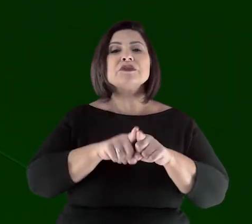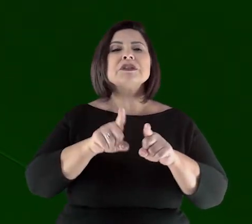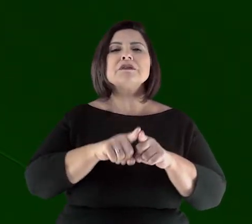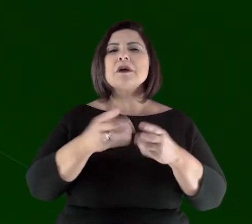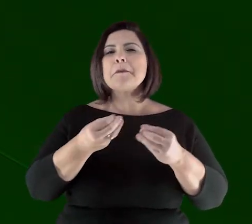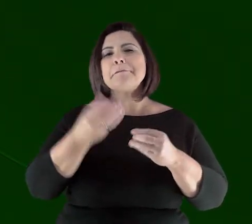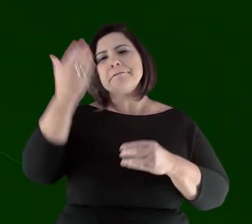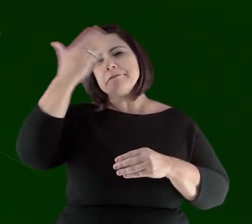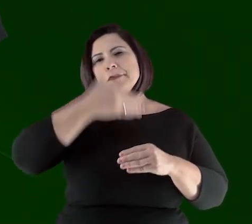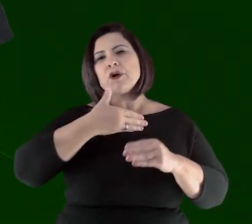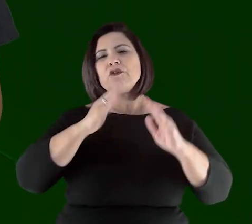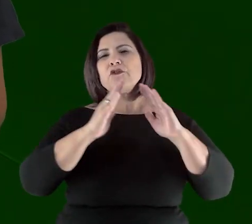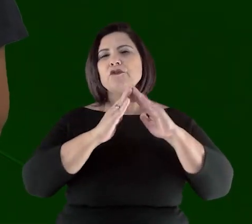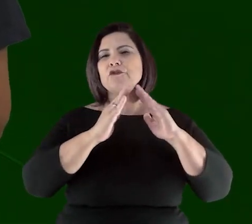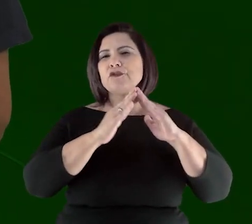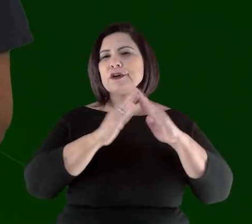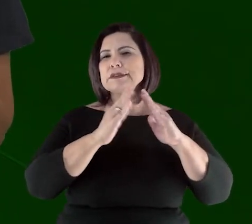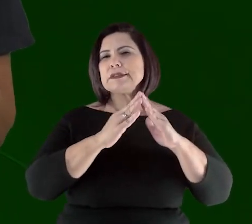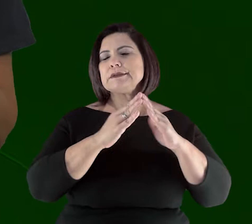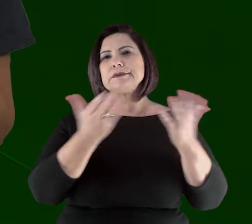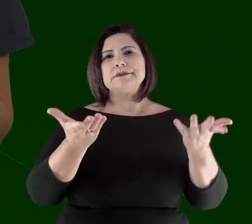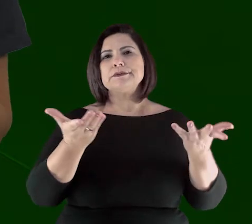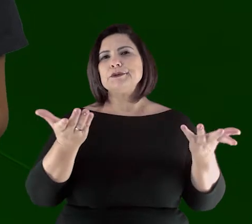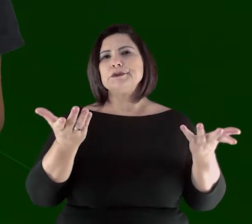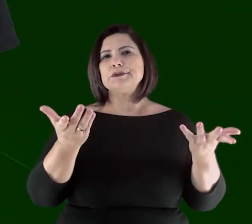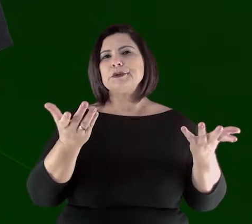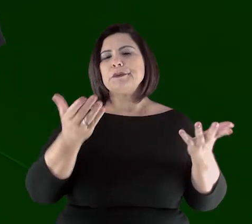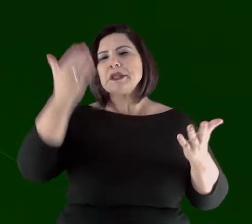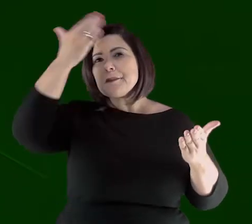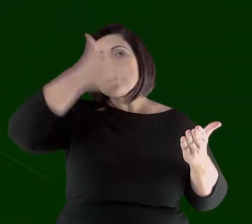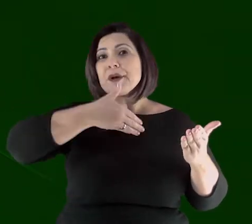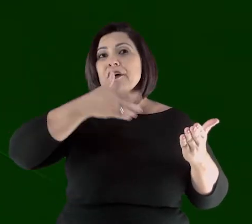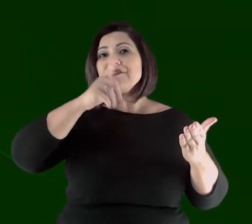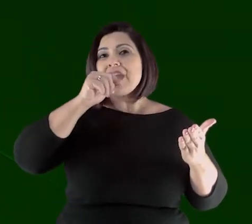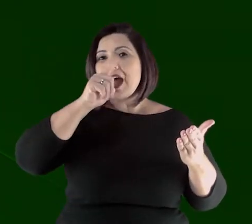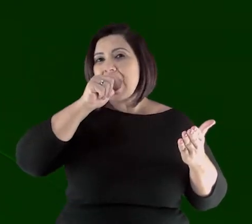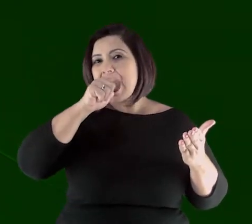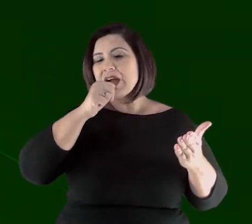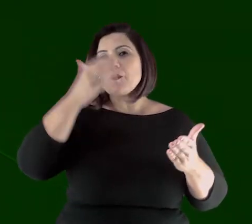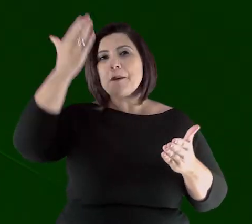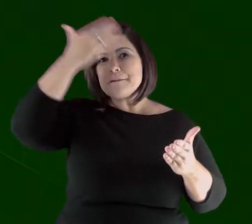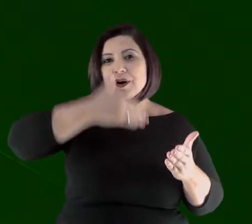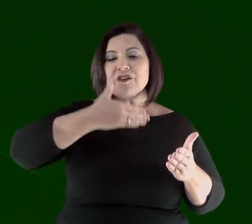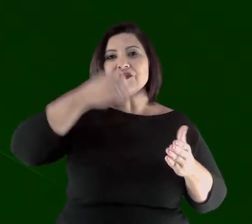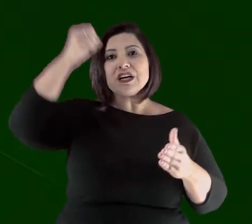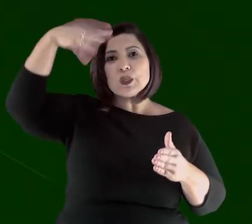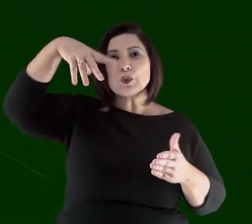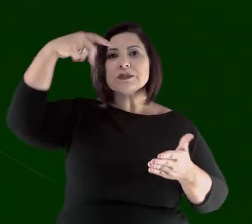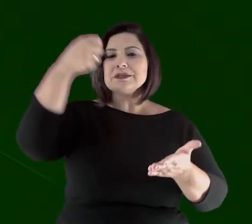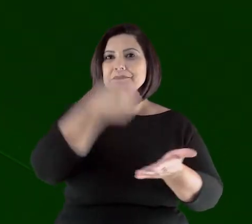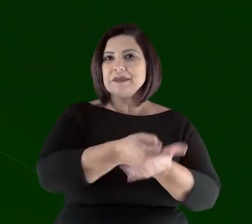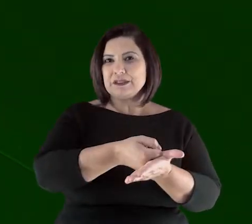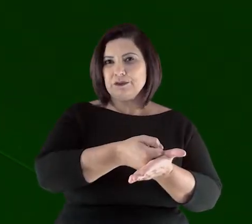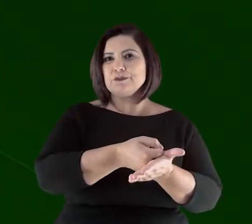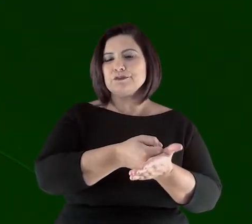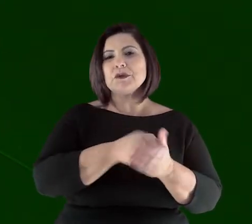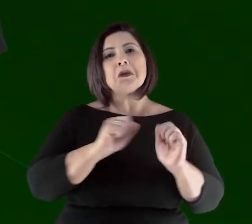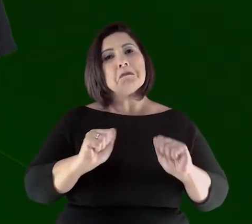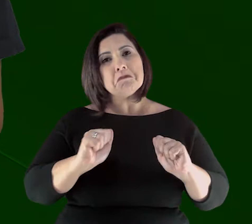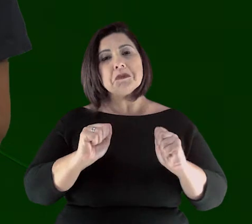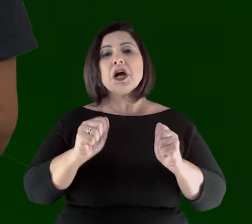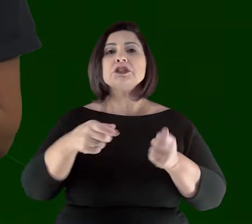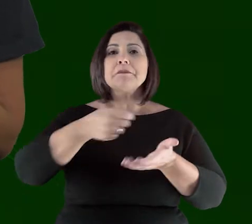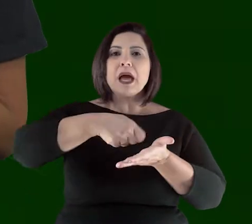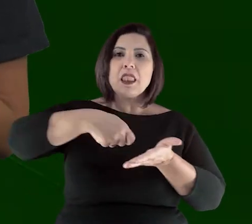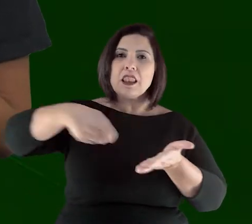questões socioeconômicas. Ali, para comprovar, você pode, por exemplo, colocar comprovante de